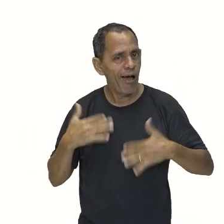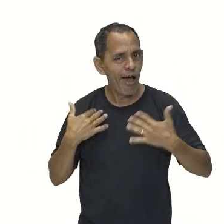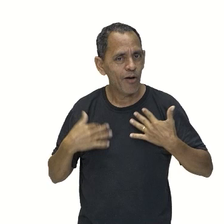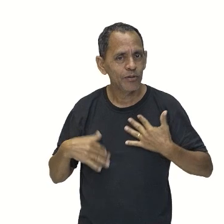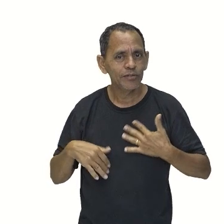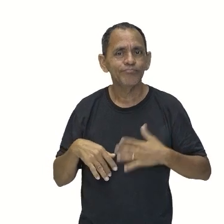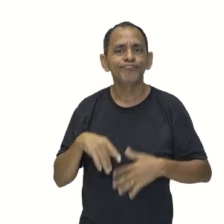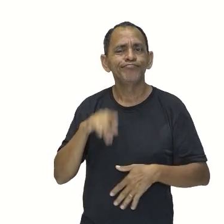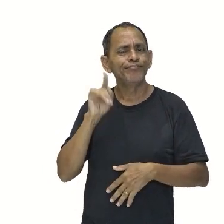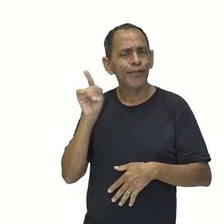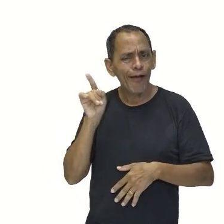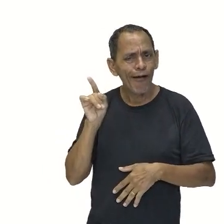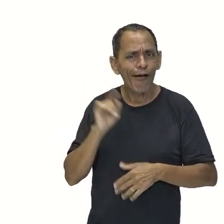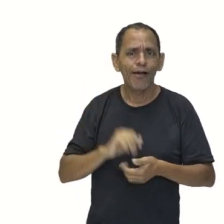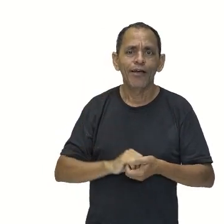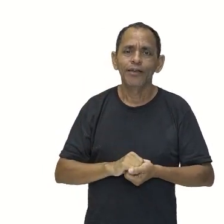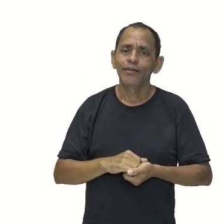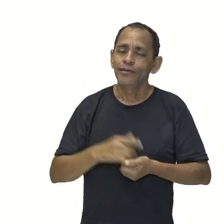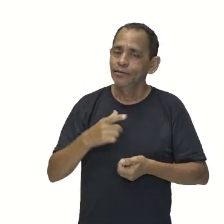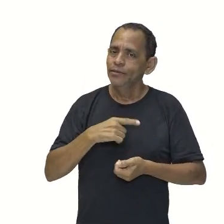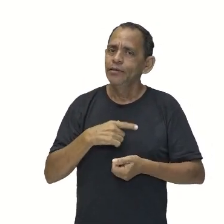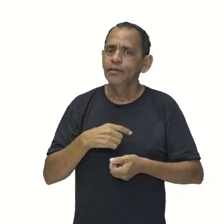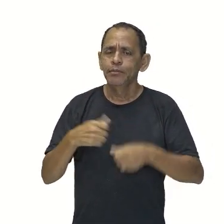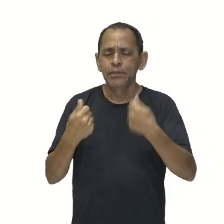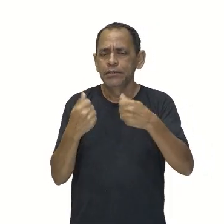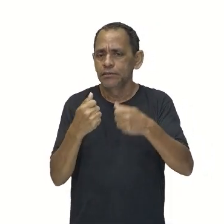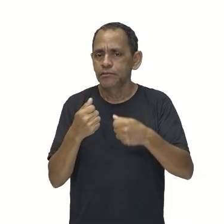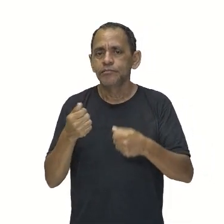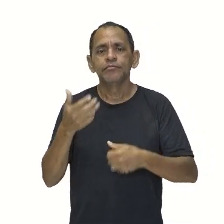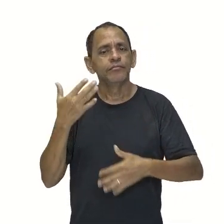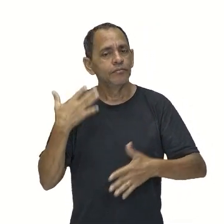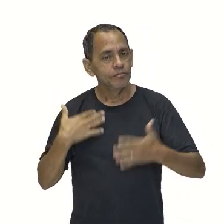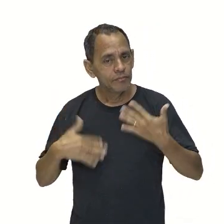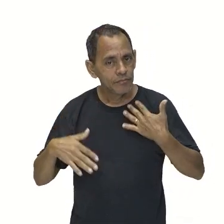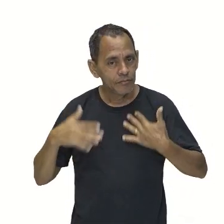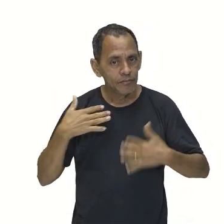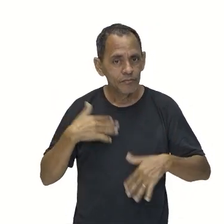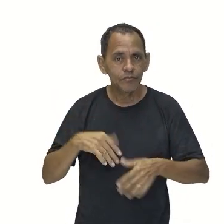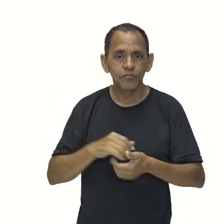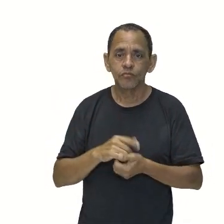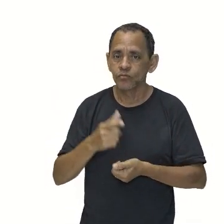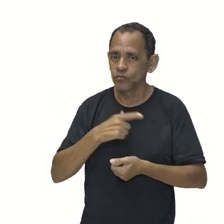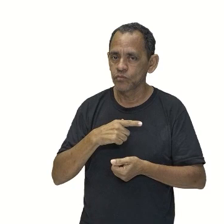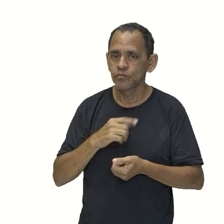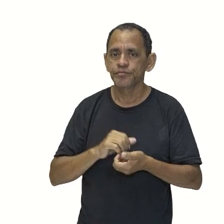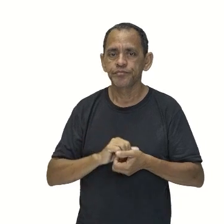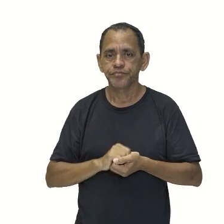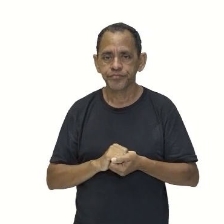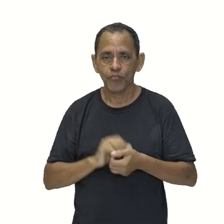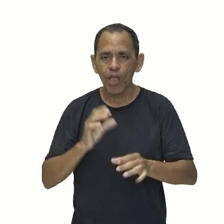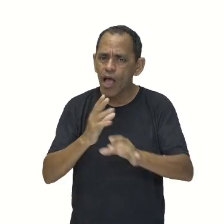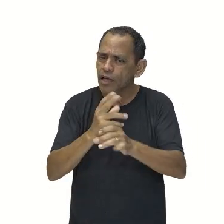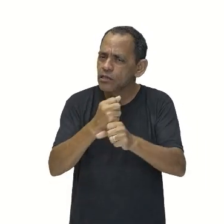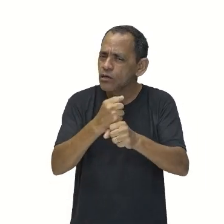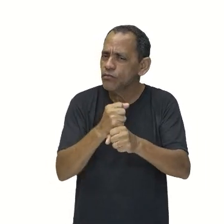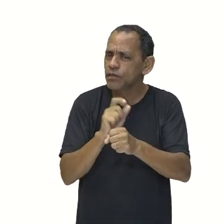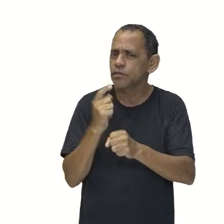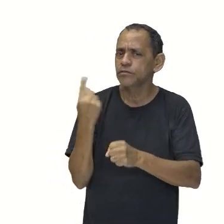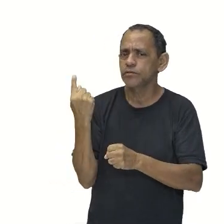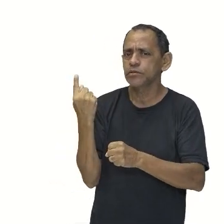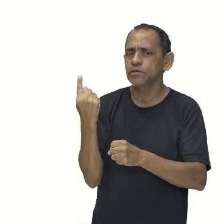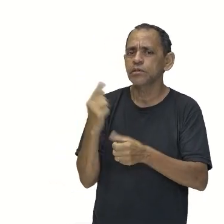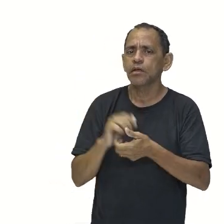como nós estamos com um espaçozinho, beleza? Então, resolvendo esta conta,